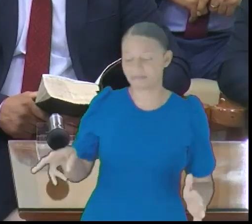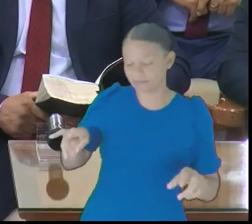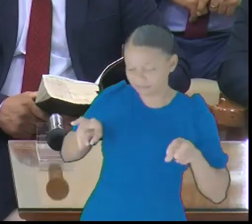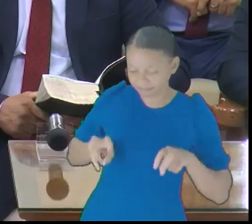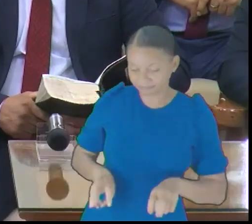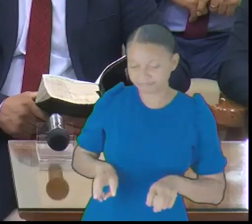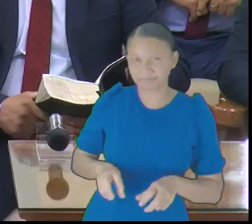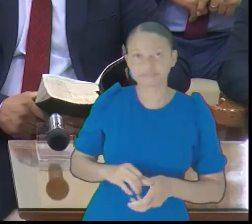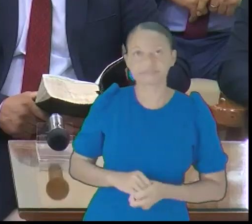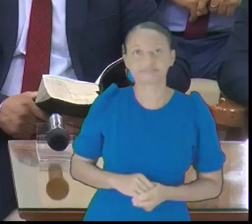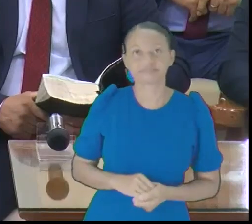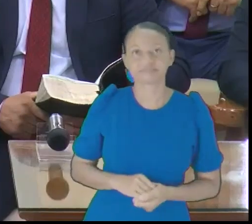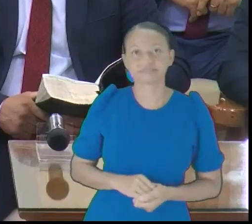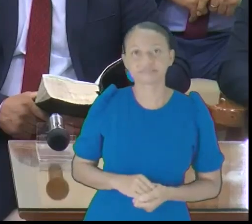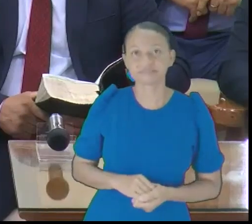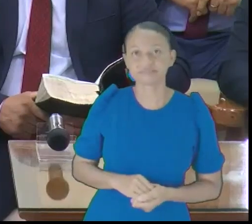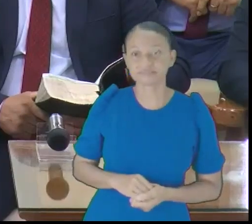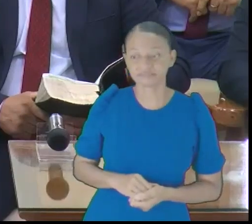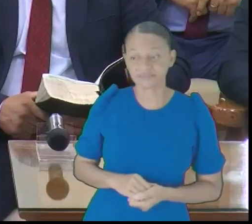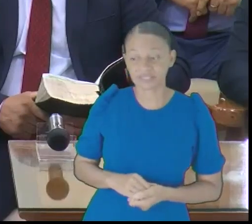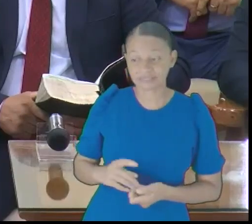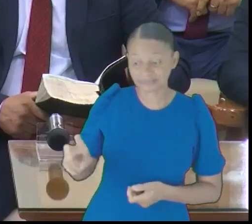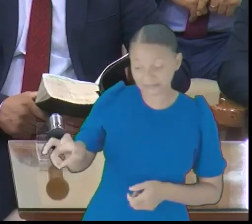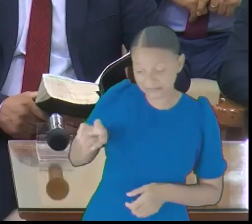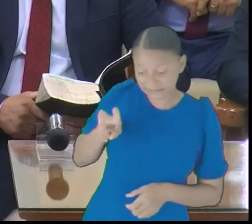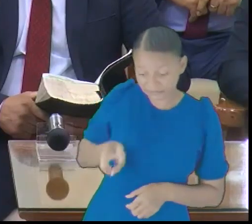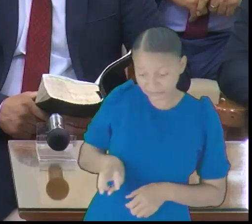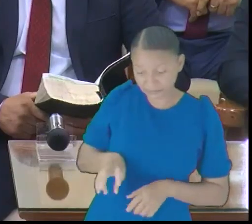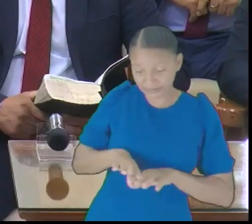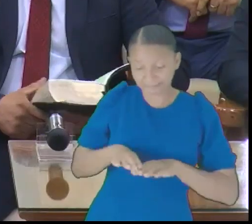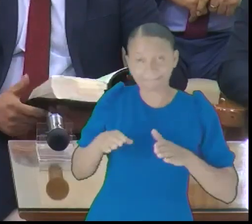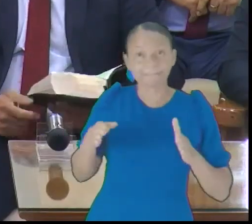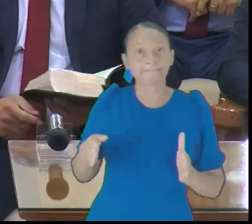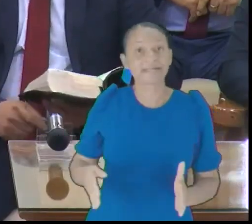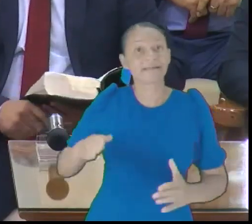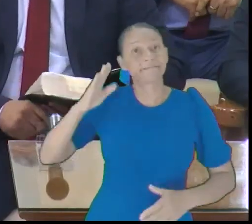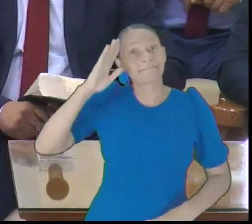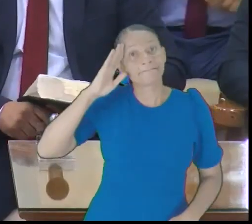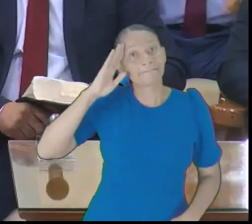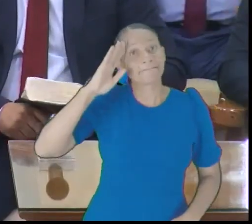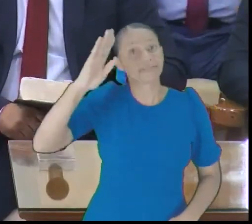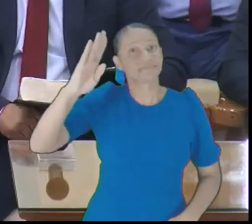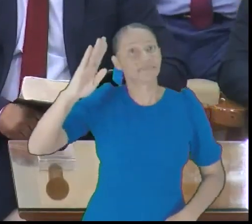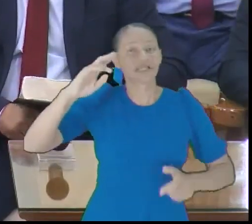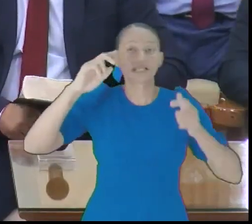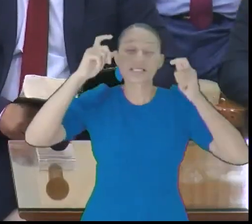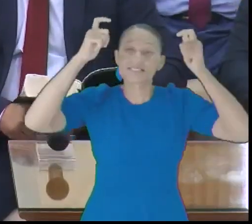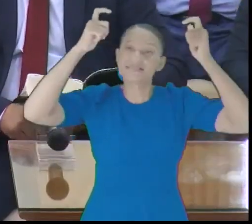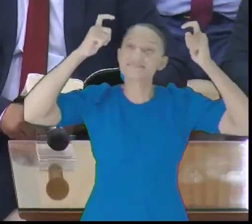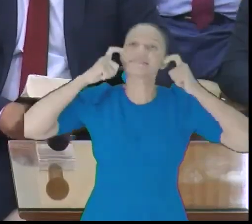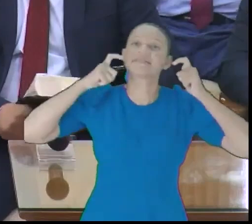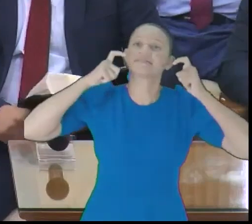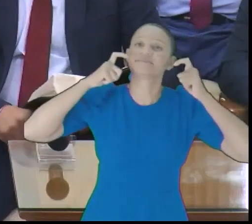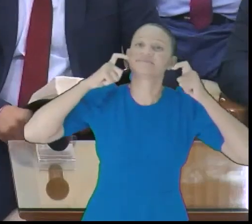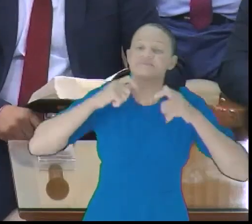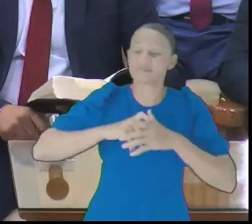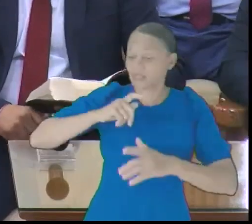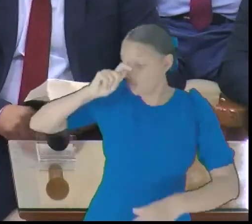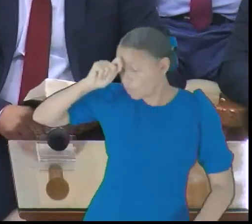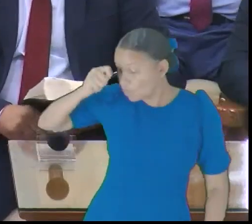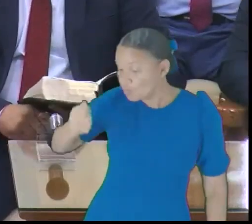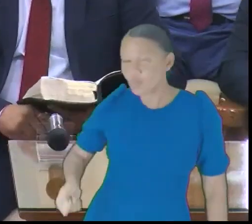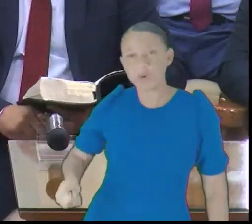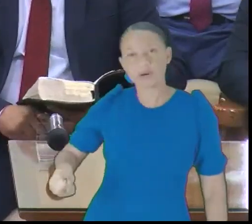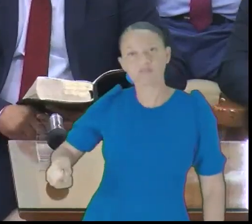Escute, levar alguém para a mesa, principalmente de um rei, era questão de